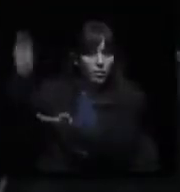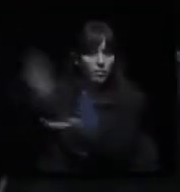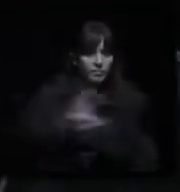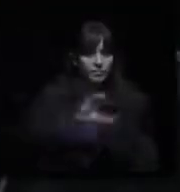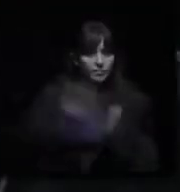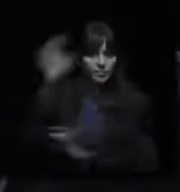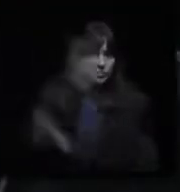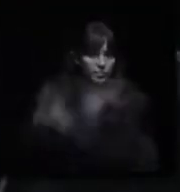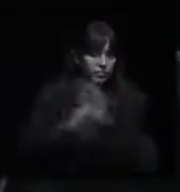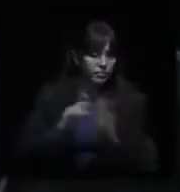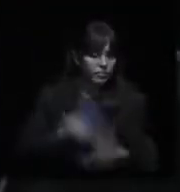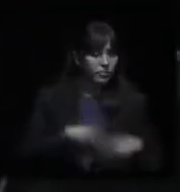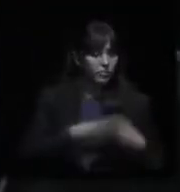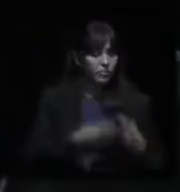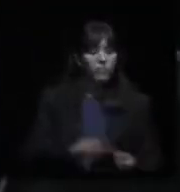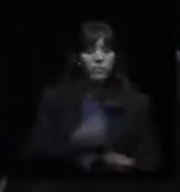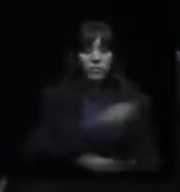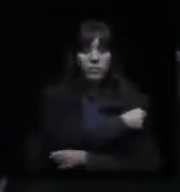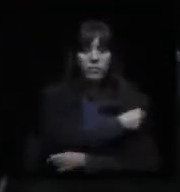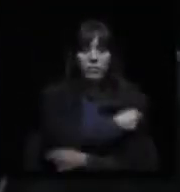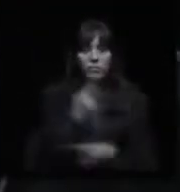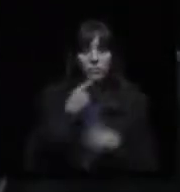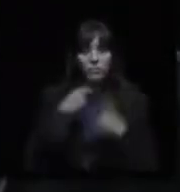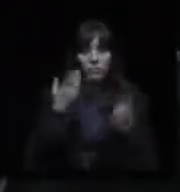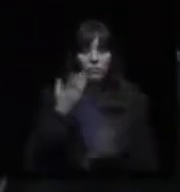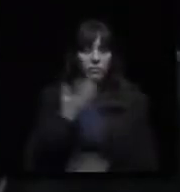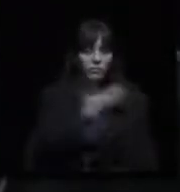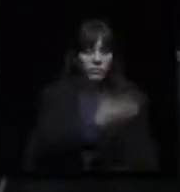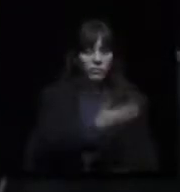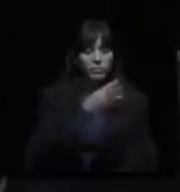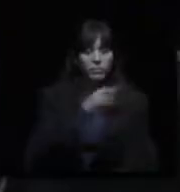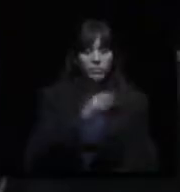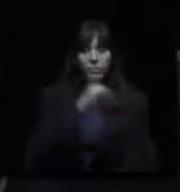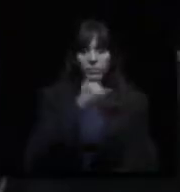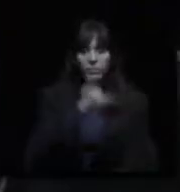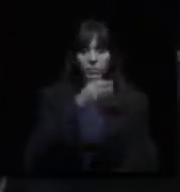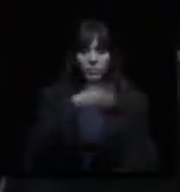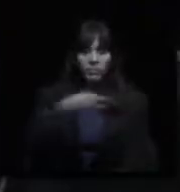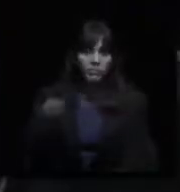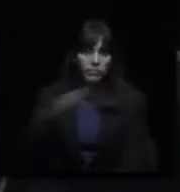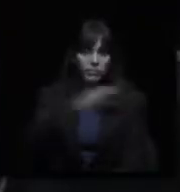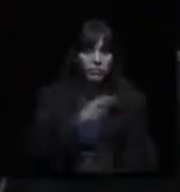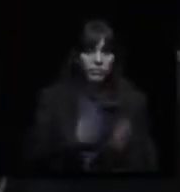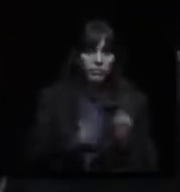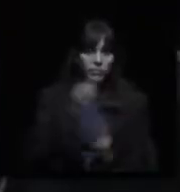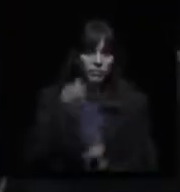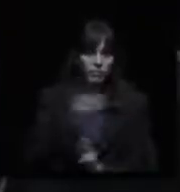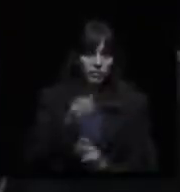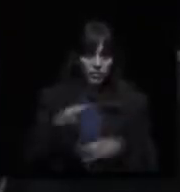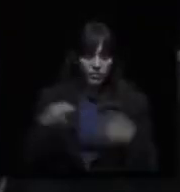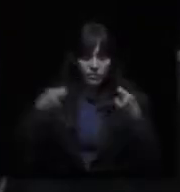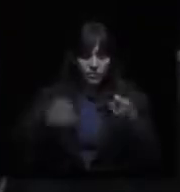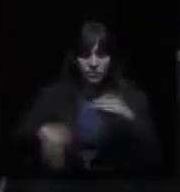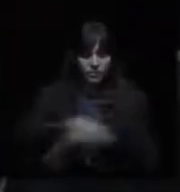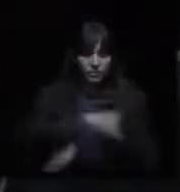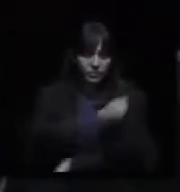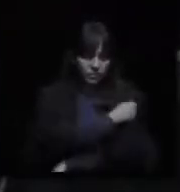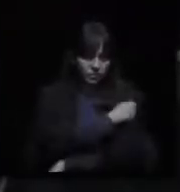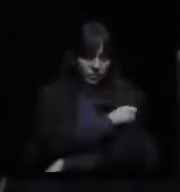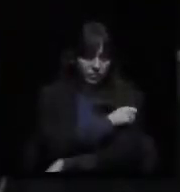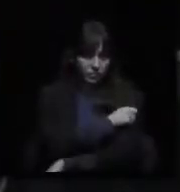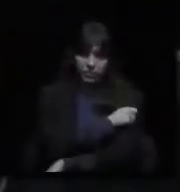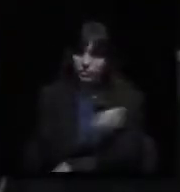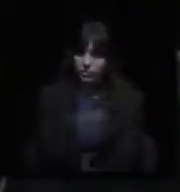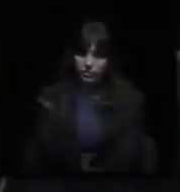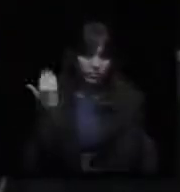que passa de 207 milhões para 132 milhões de euros. Ou seja, o investimento na área da habitação fica